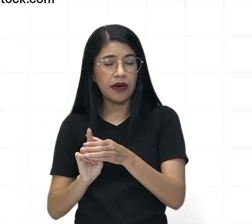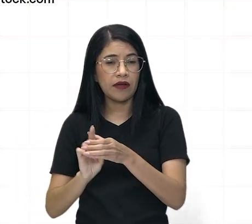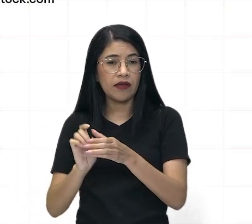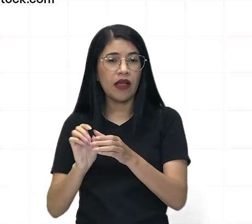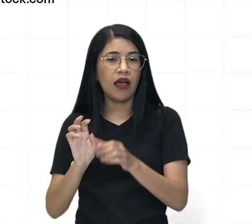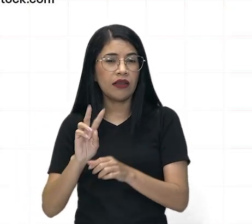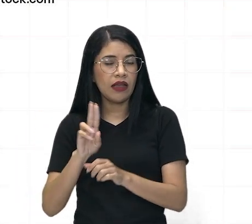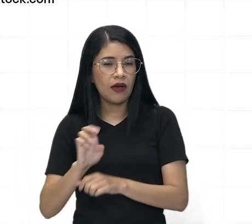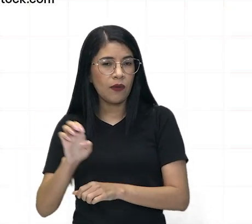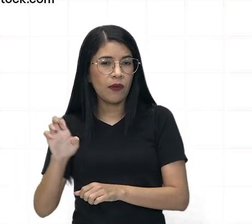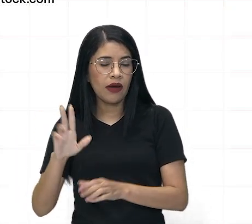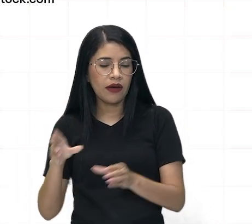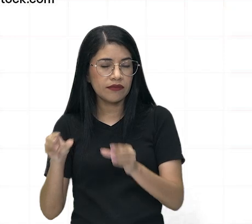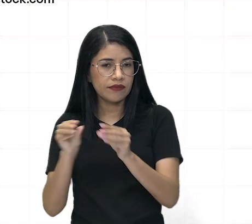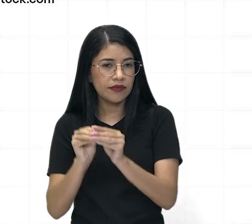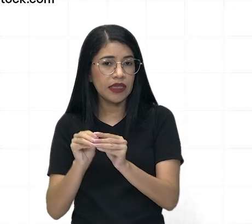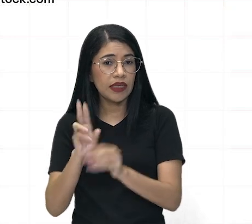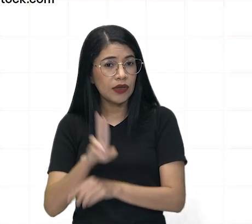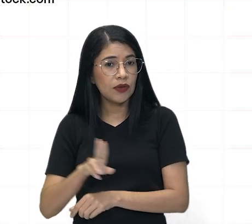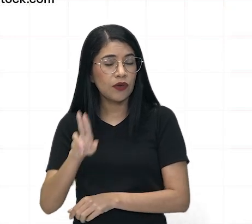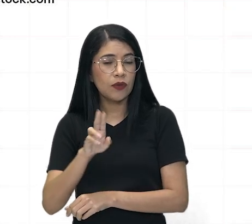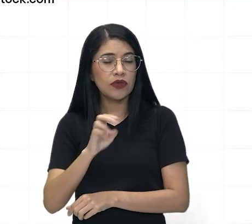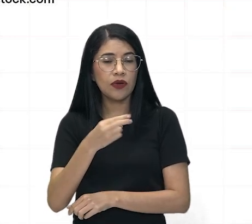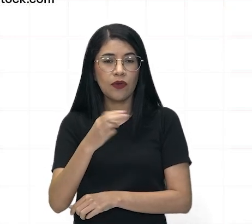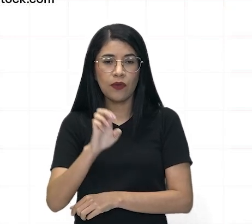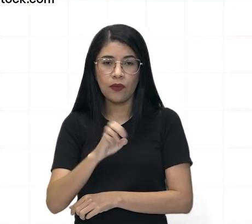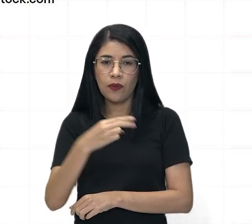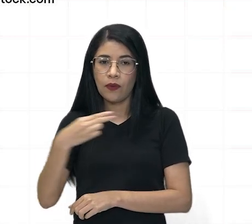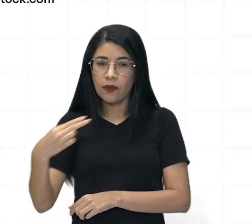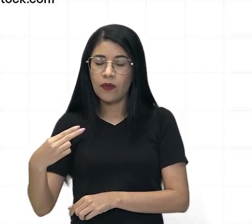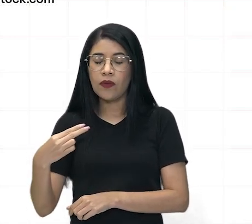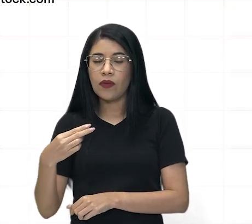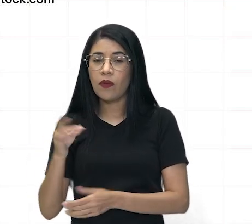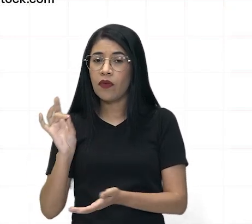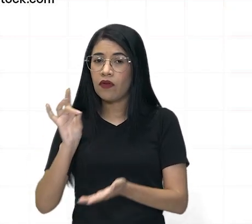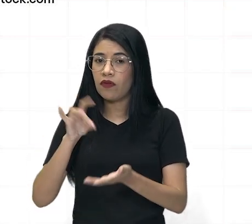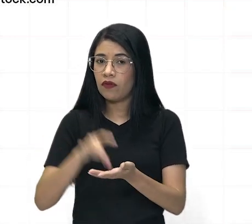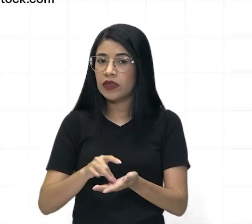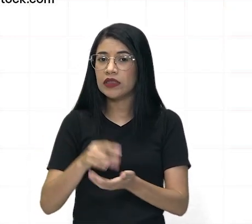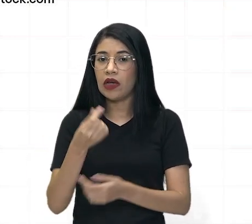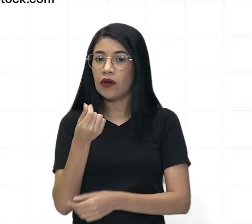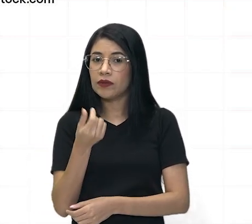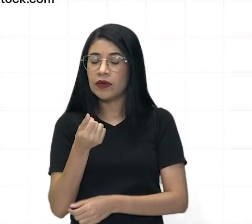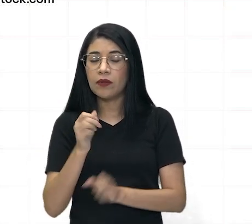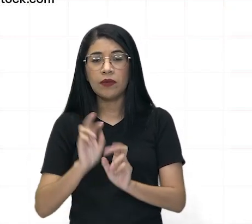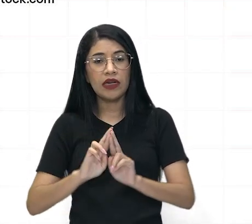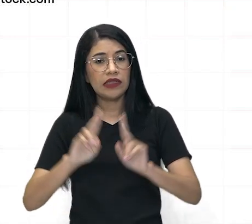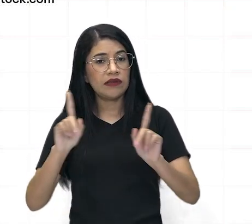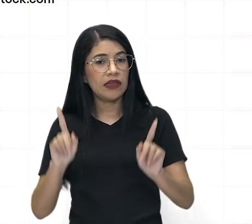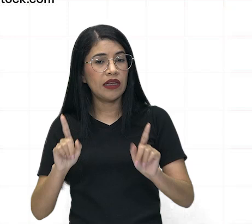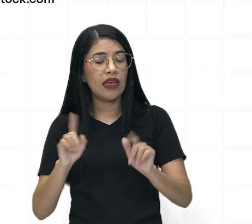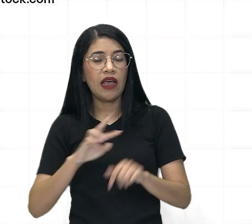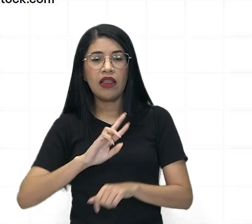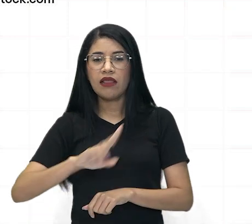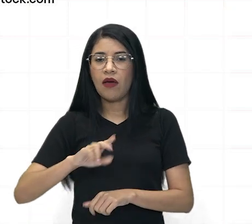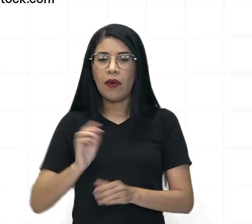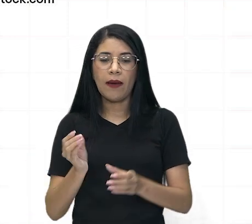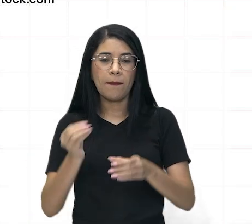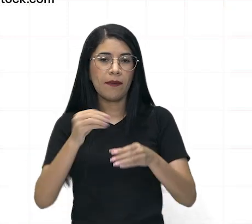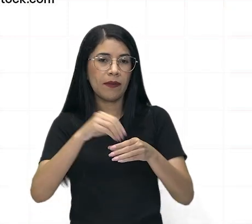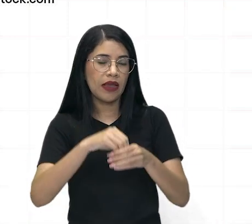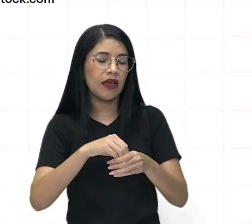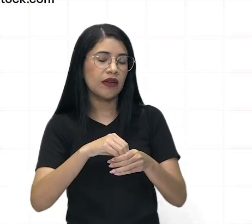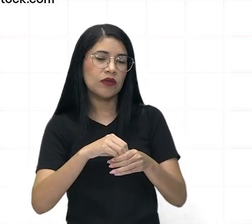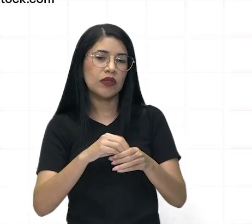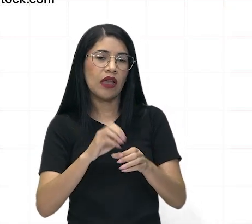Europeia que adotaram o euro como moeda oficial. Então, por isso que é diferente, tá? Não é porque o país faz parte da